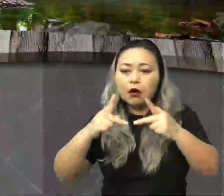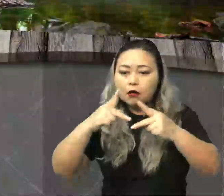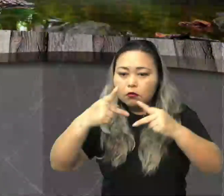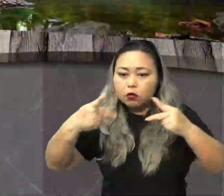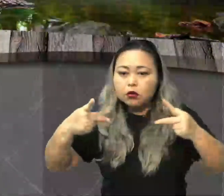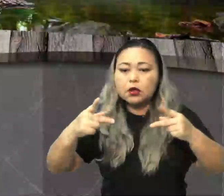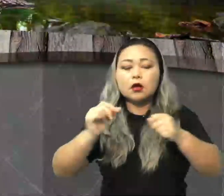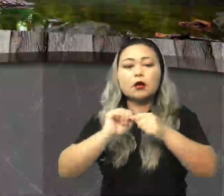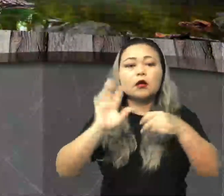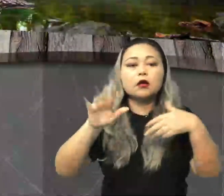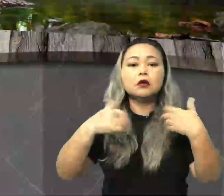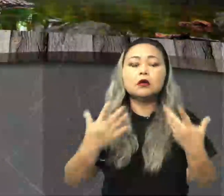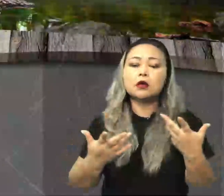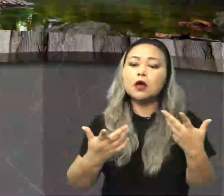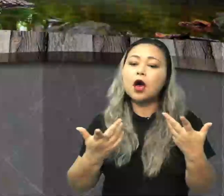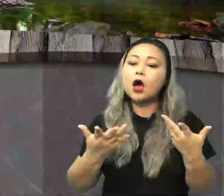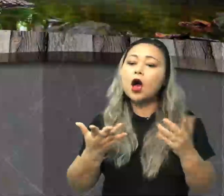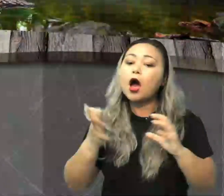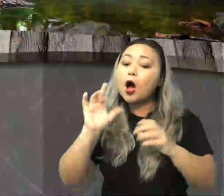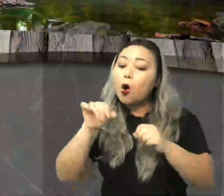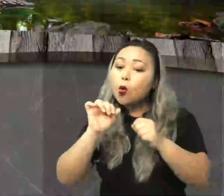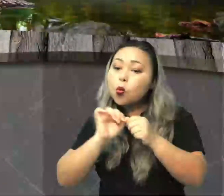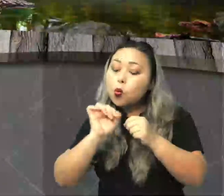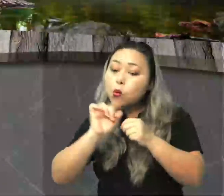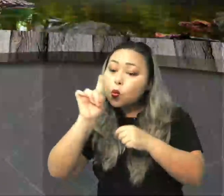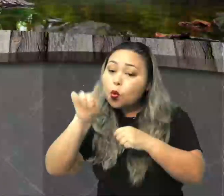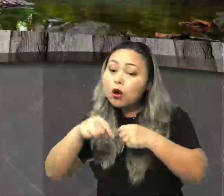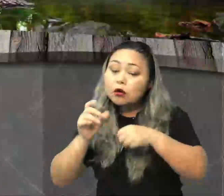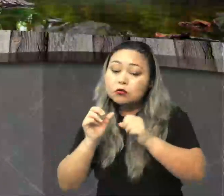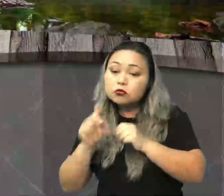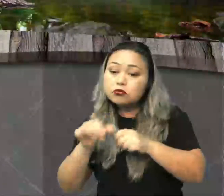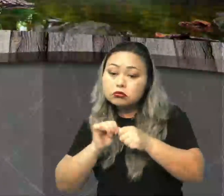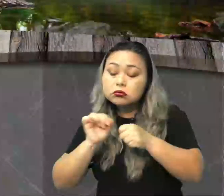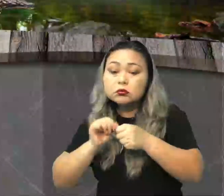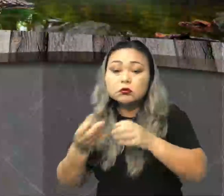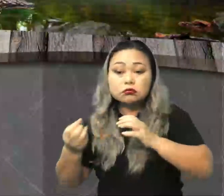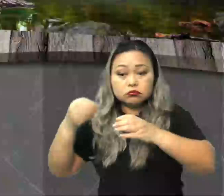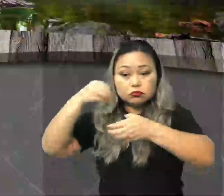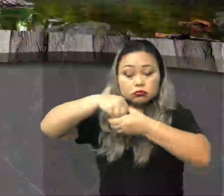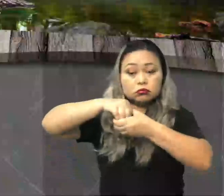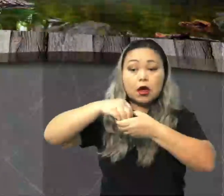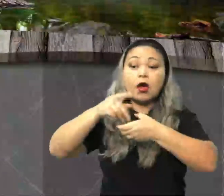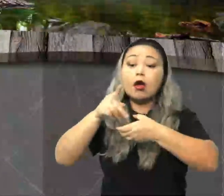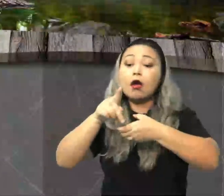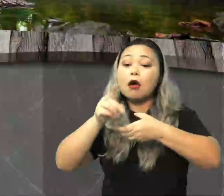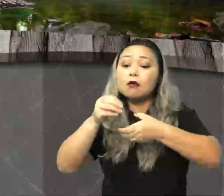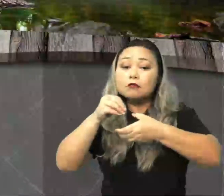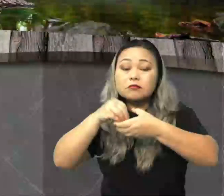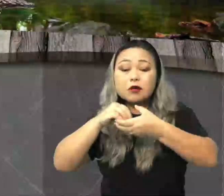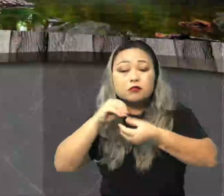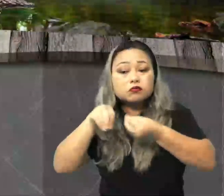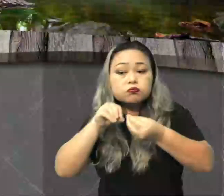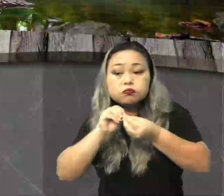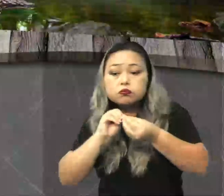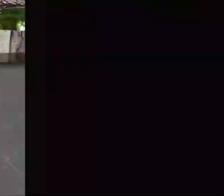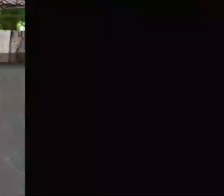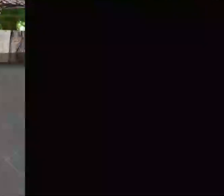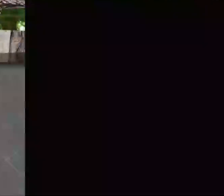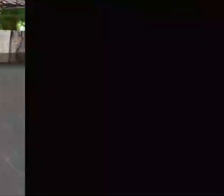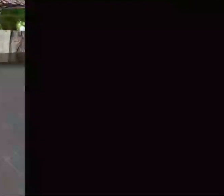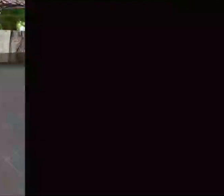vírus, certo? Eles são parasitas intracelulares obrigatórios, não produzem, eles não sintetizam